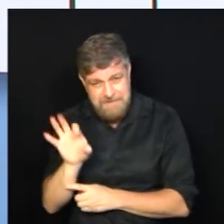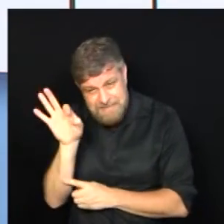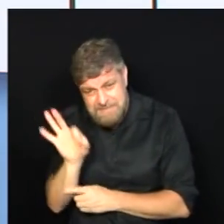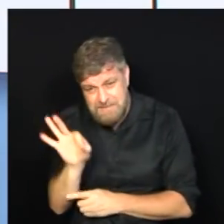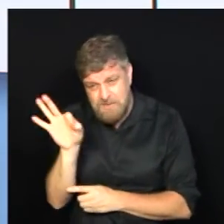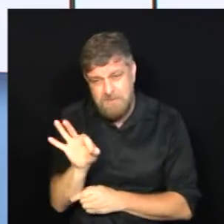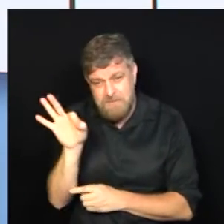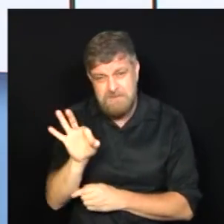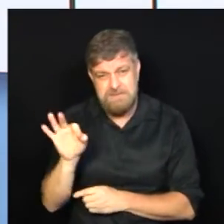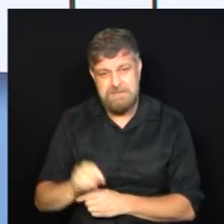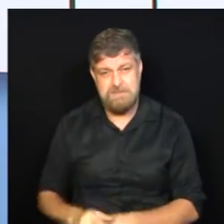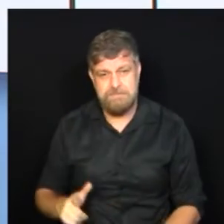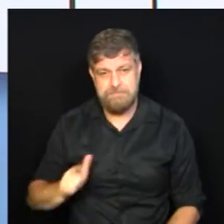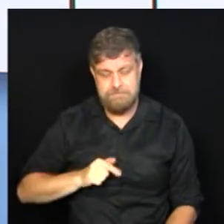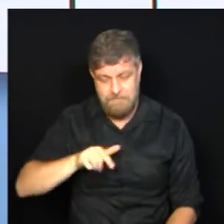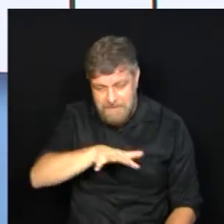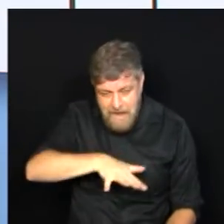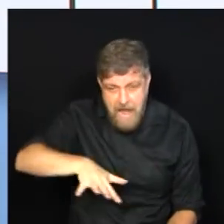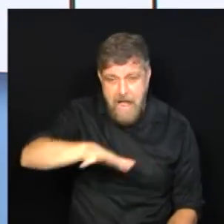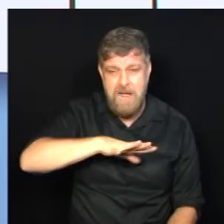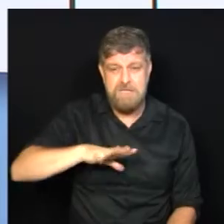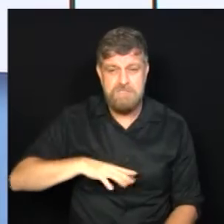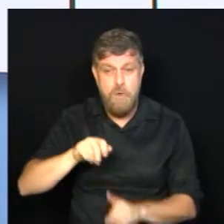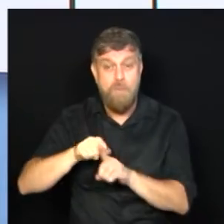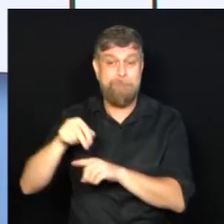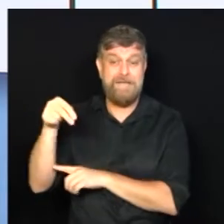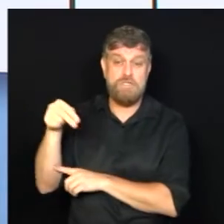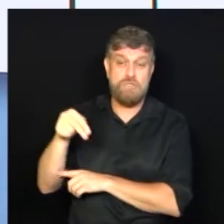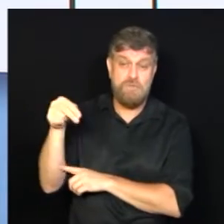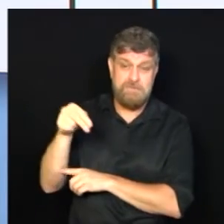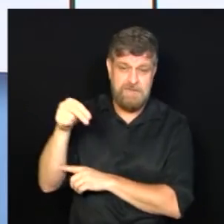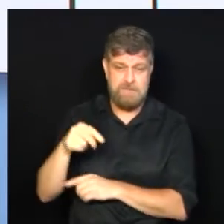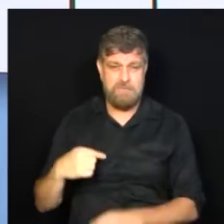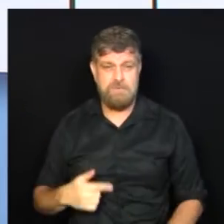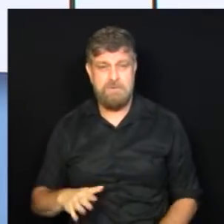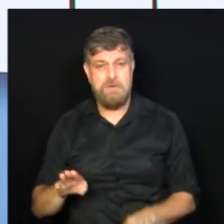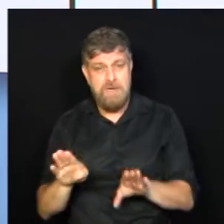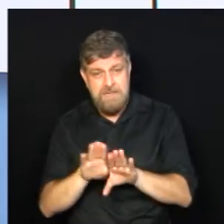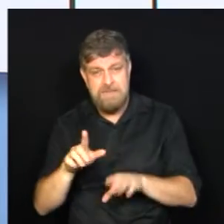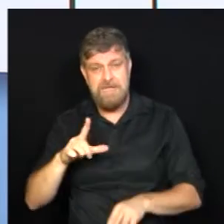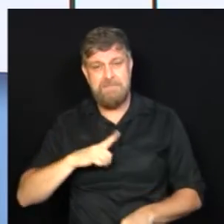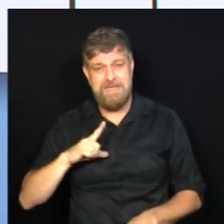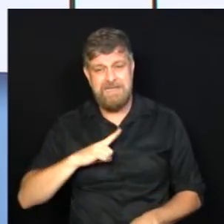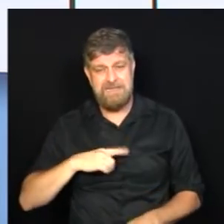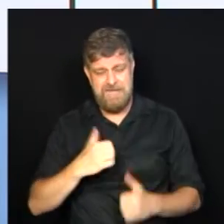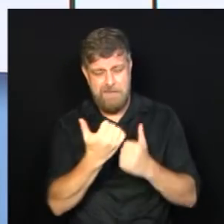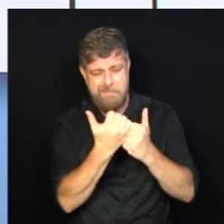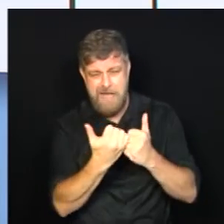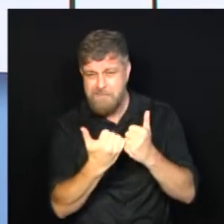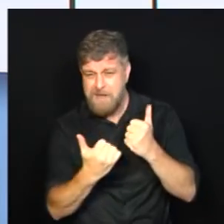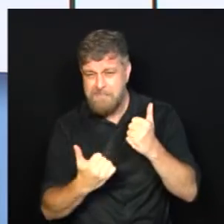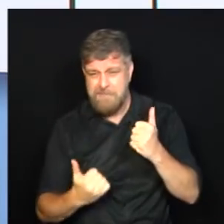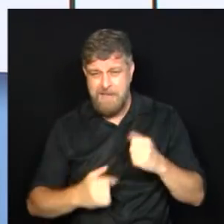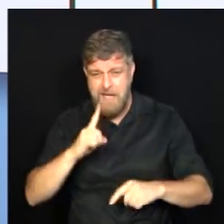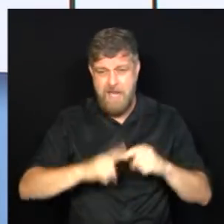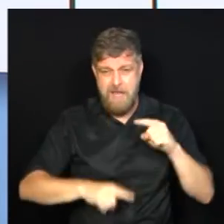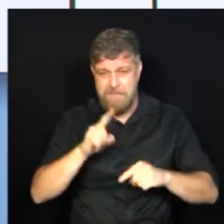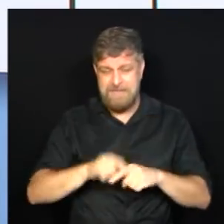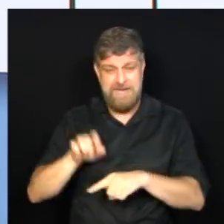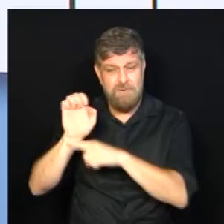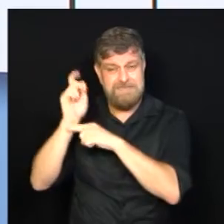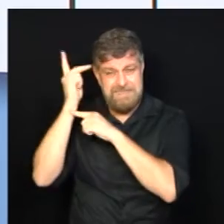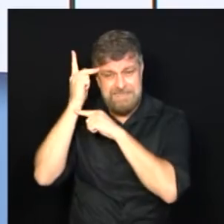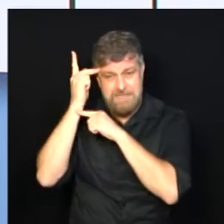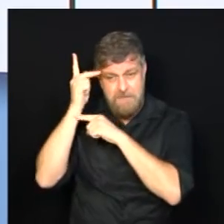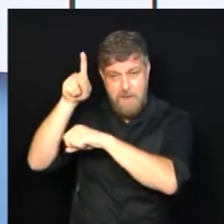10,55% no déficit regional para novembro. Nós também temos aí uma queda nas exportações do estado de